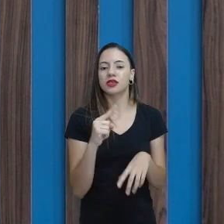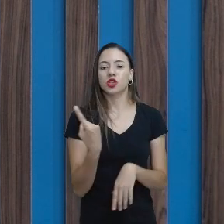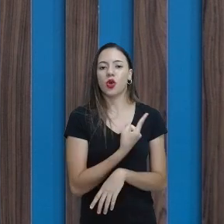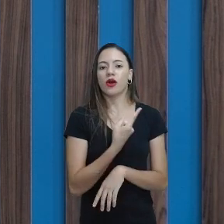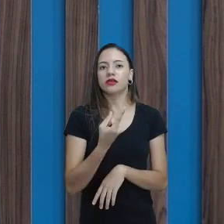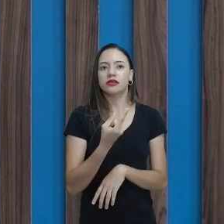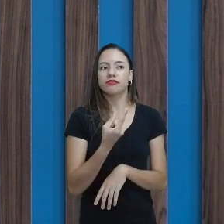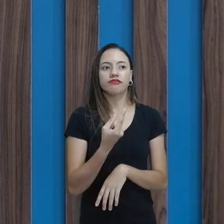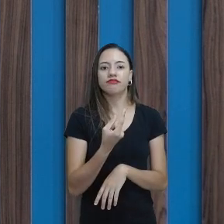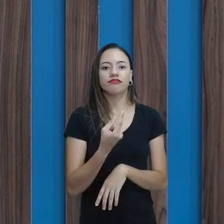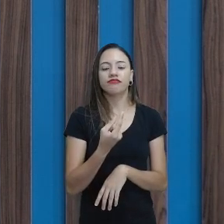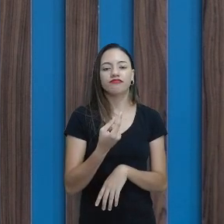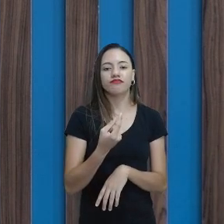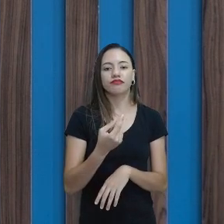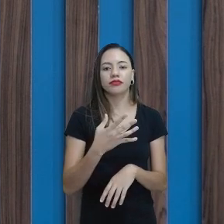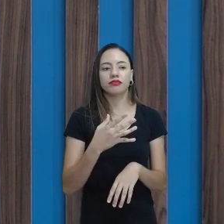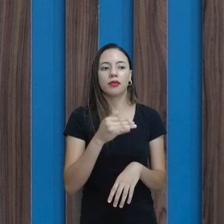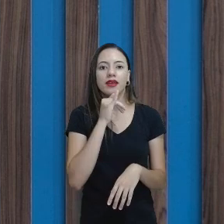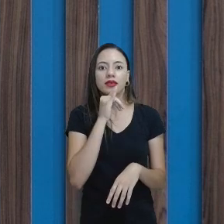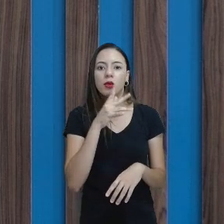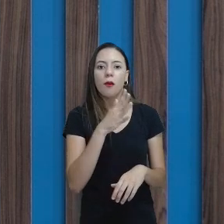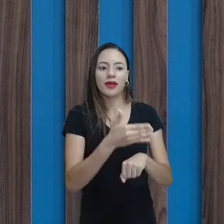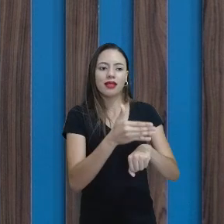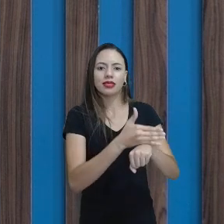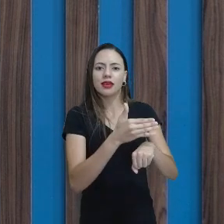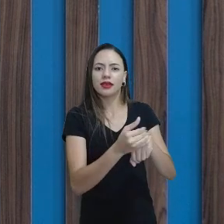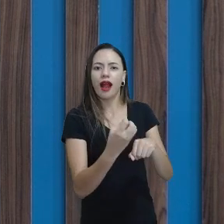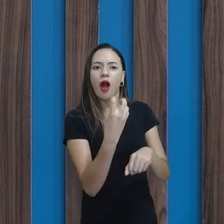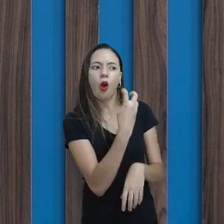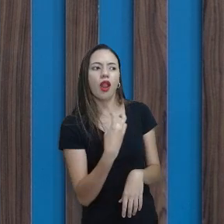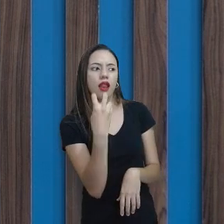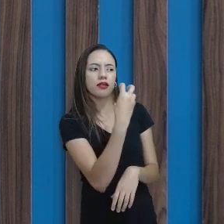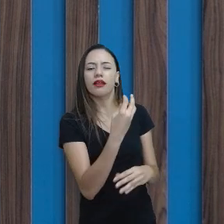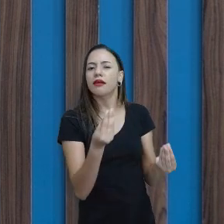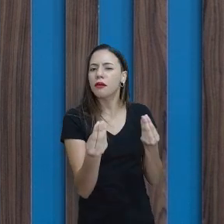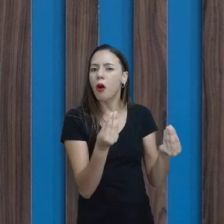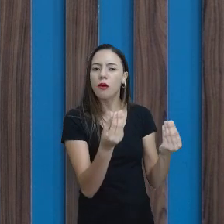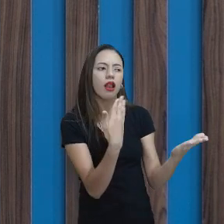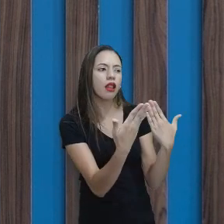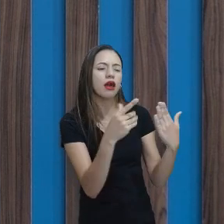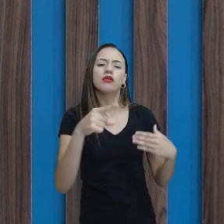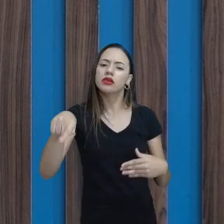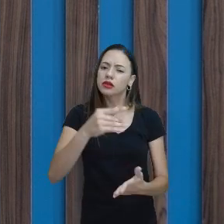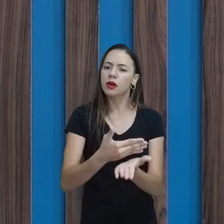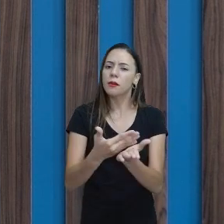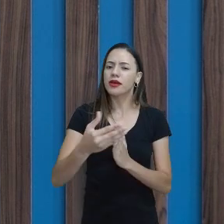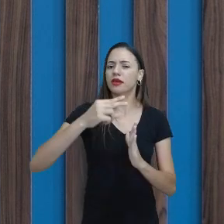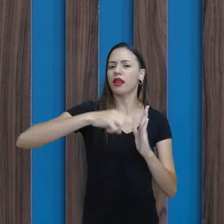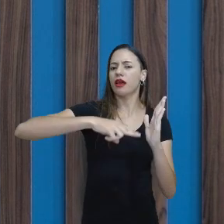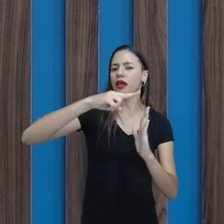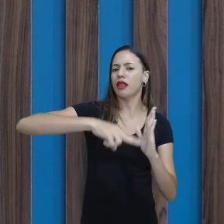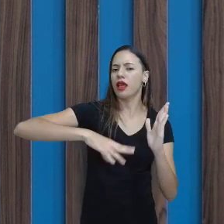né, essa função da oralidade também, não é, conversando, não é? Então começa a ler, pesquisar, não é?